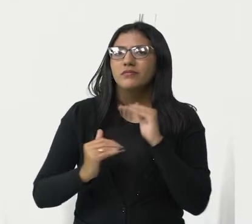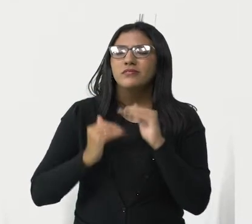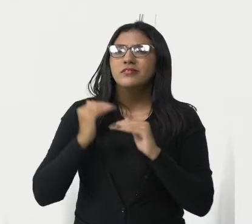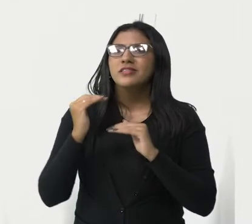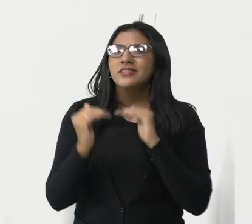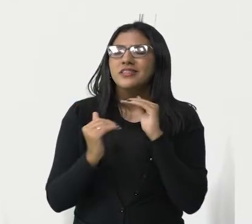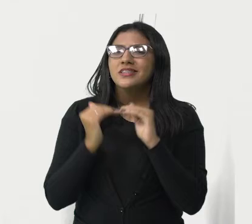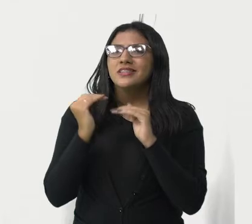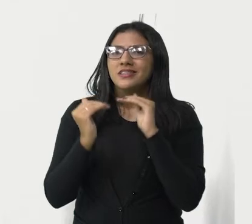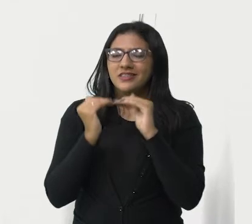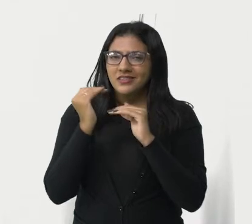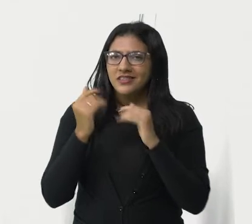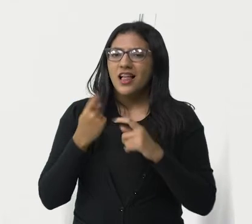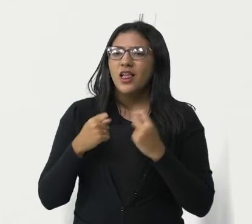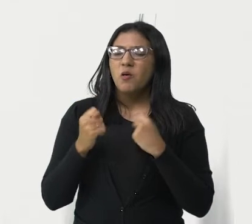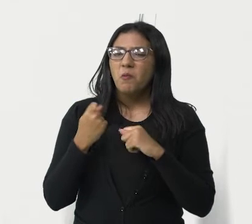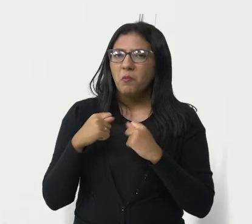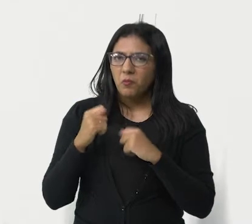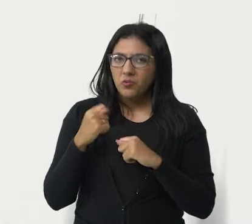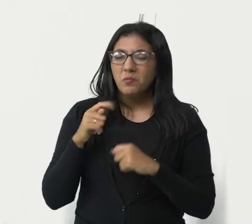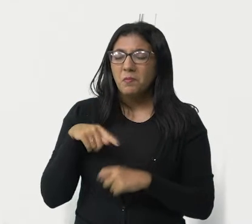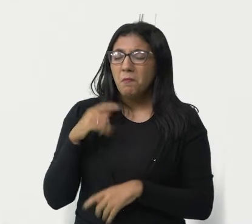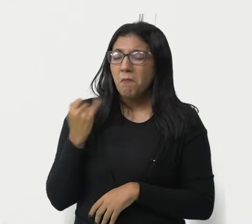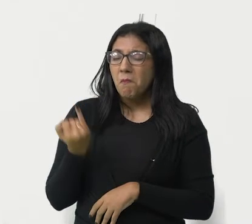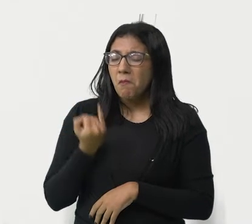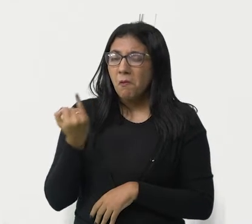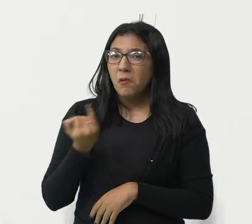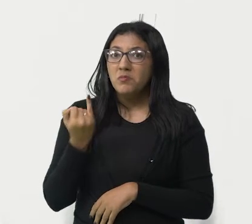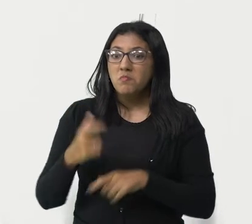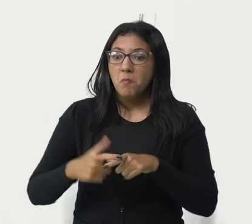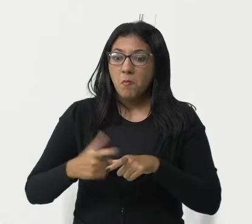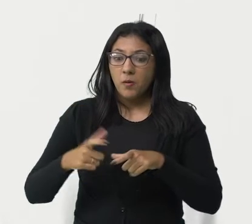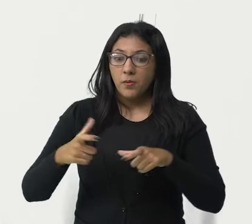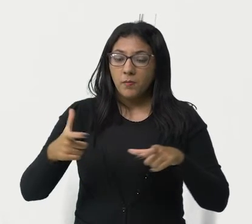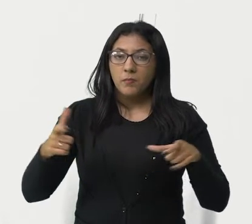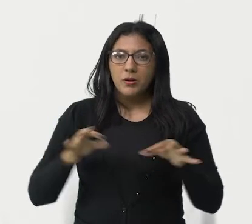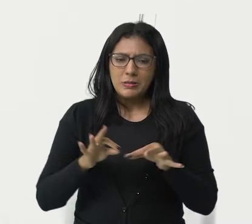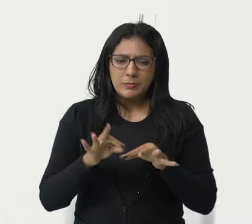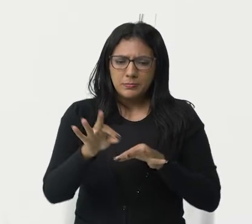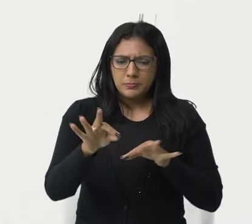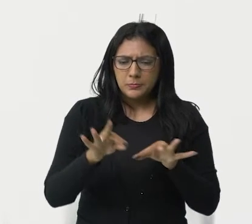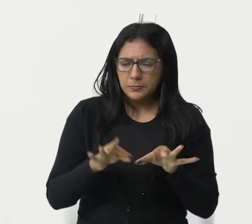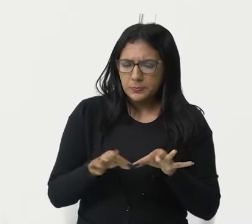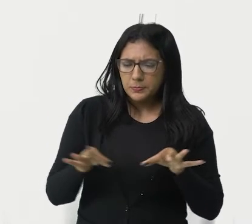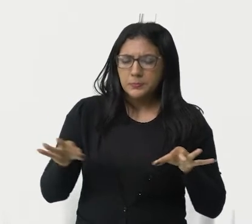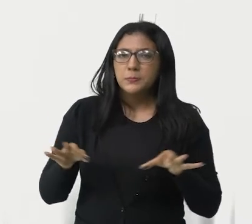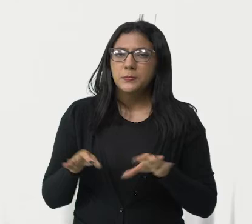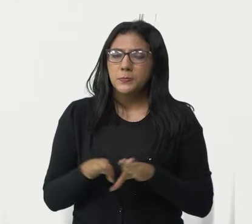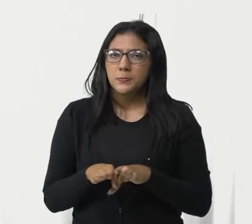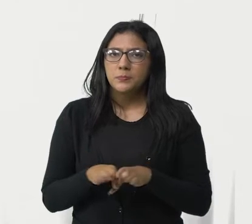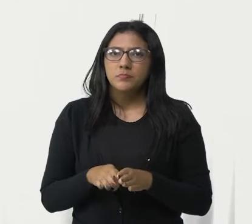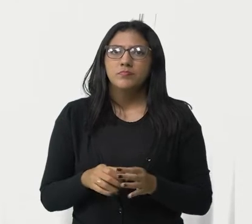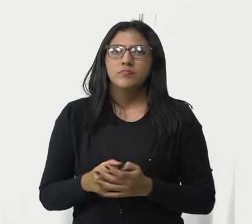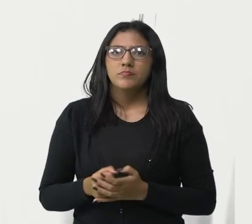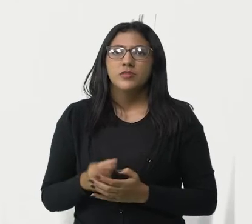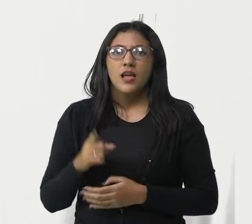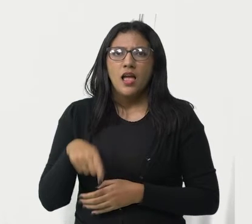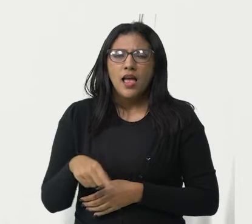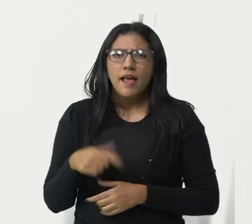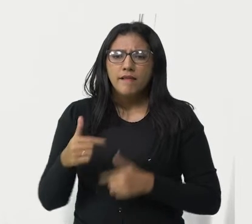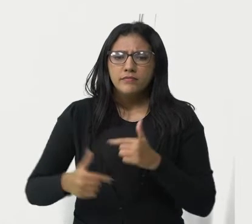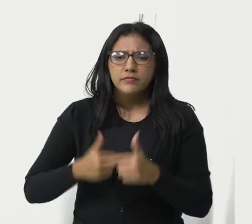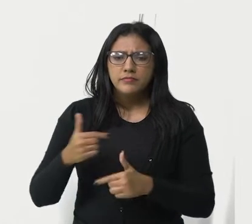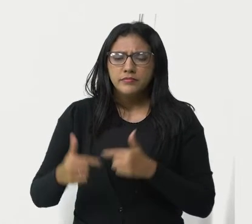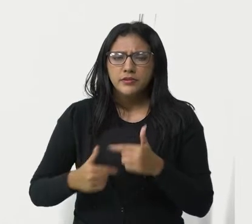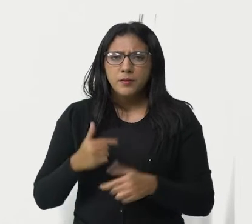essa extensão, né? O aumento do território brasileiro. Então, a pecuária, além da